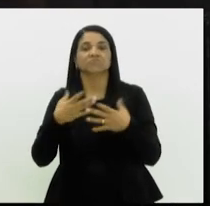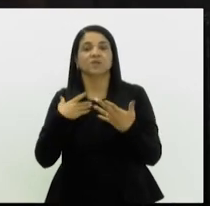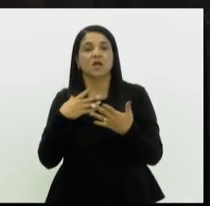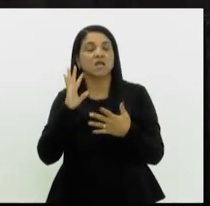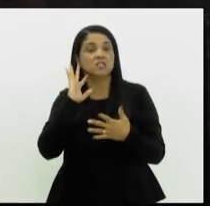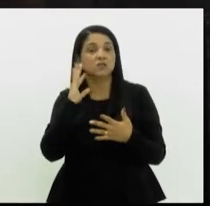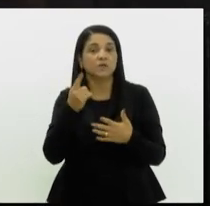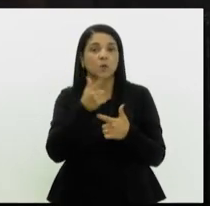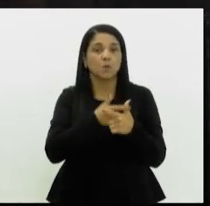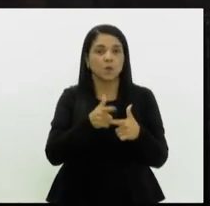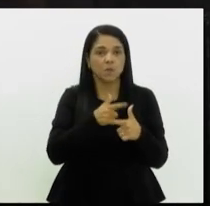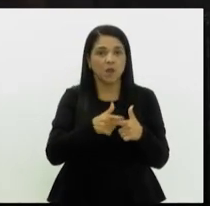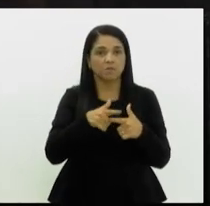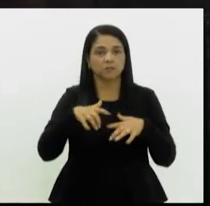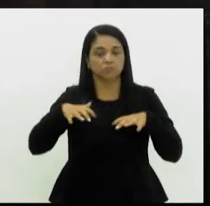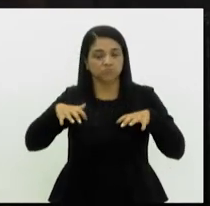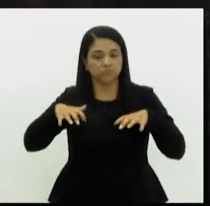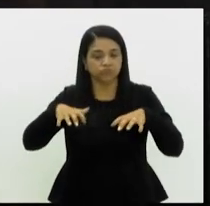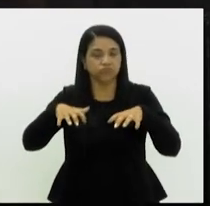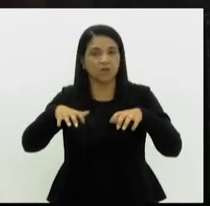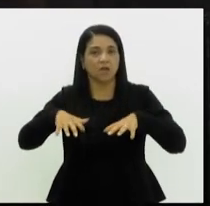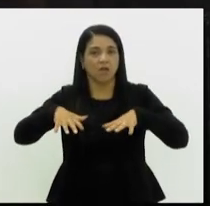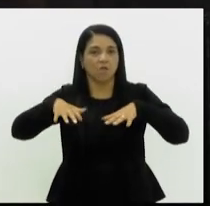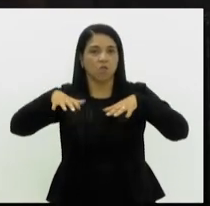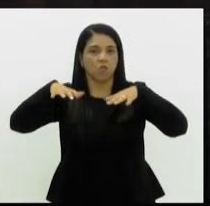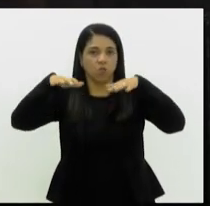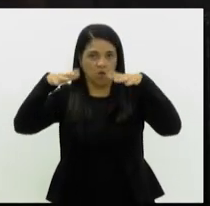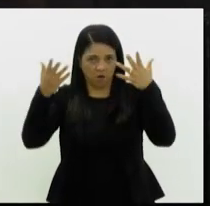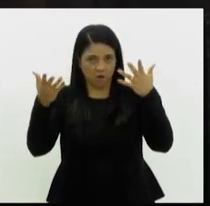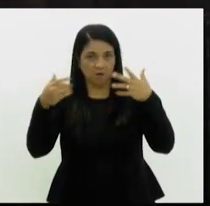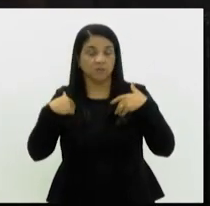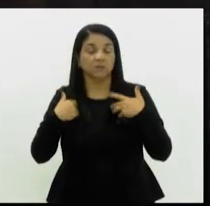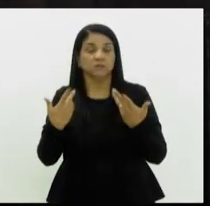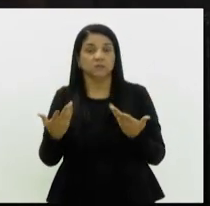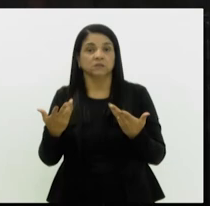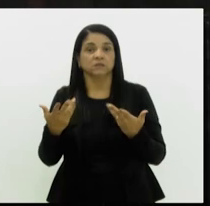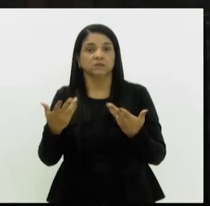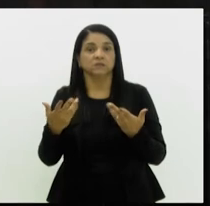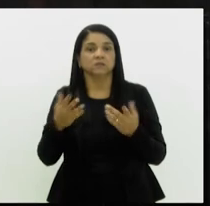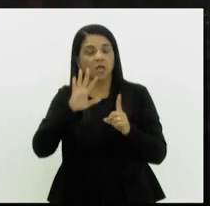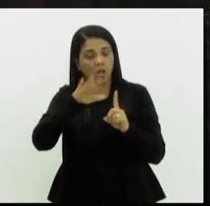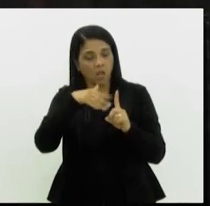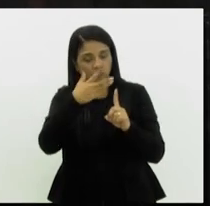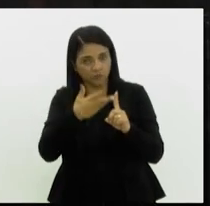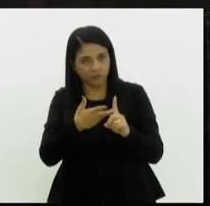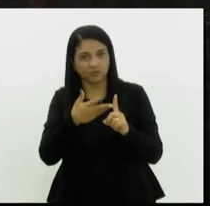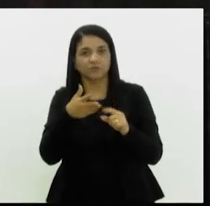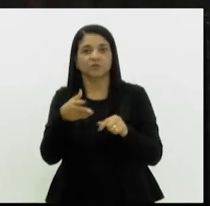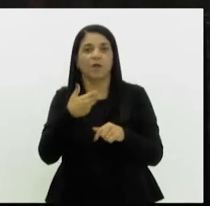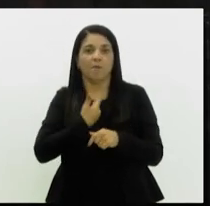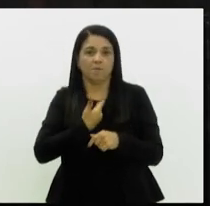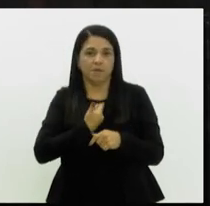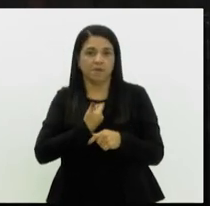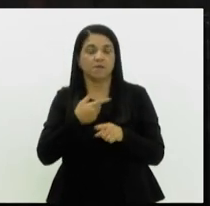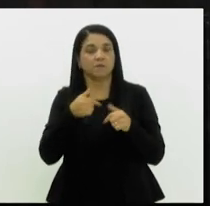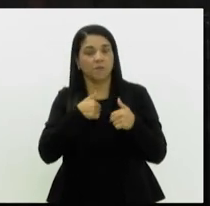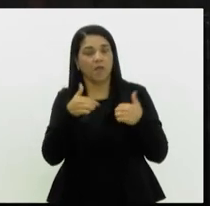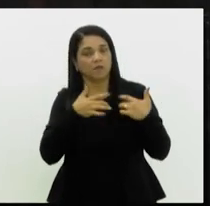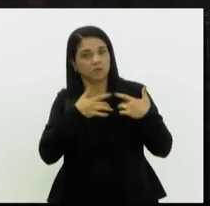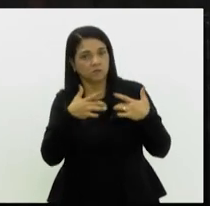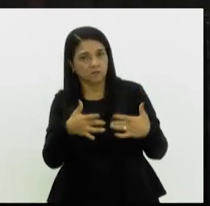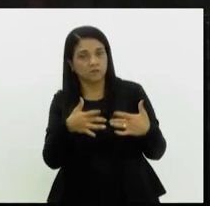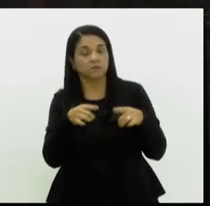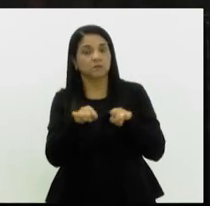da calamidade que se é alagamentos e enchentes. Então, fica aqui a nosso elogio também, a colega, a solidariedade, e nós